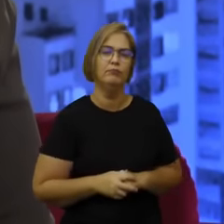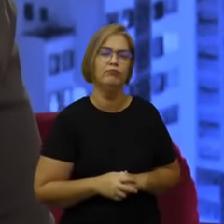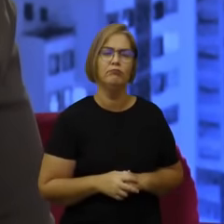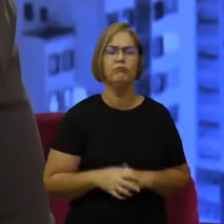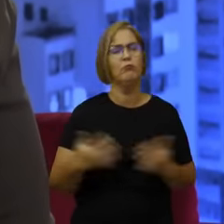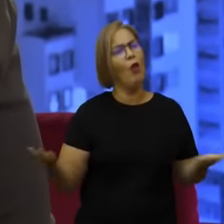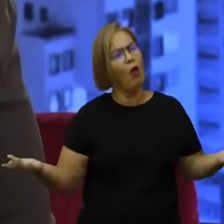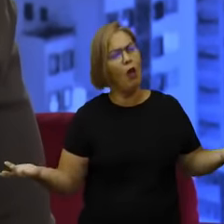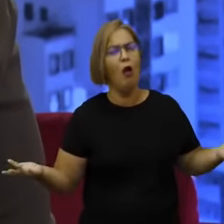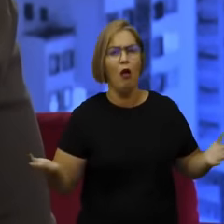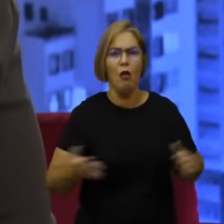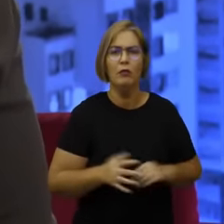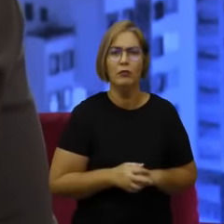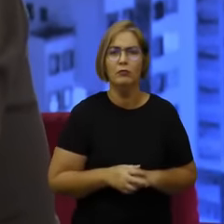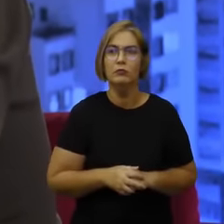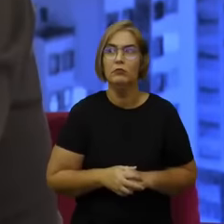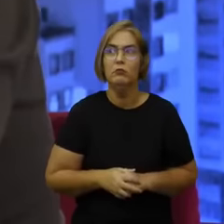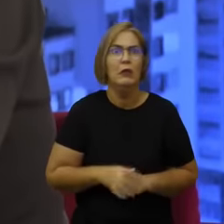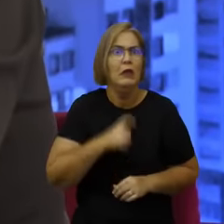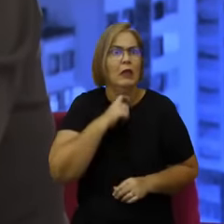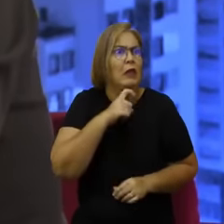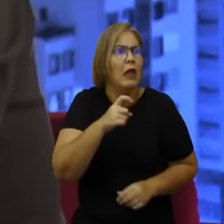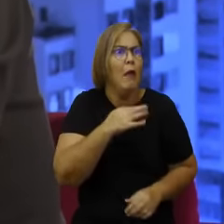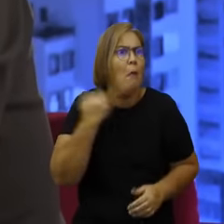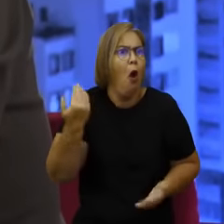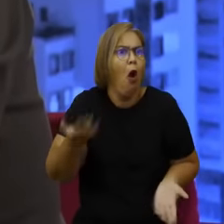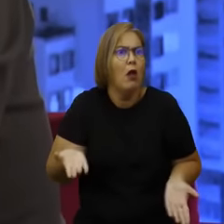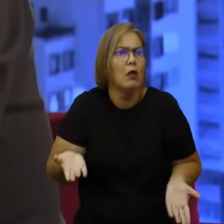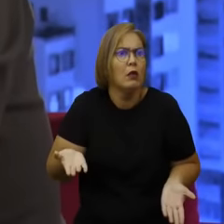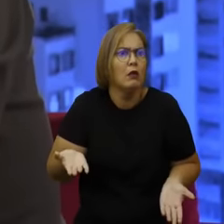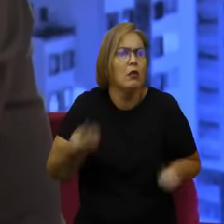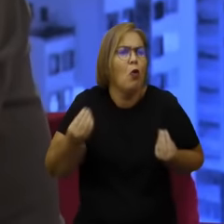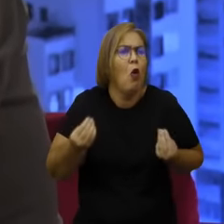ele eh fala: "Olha, ninguém mais está morrendo".